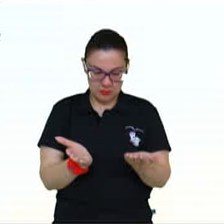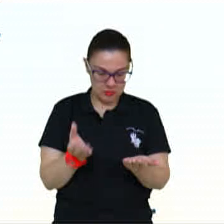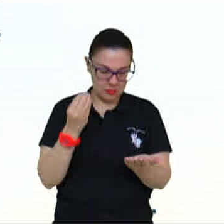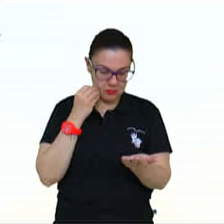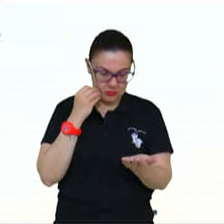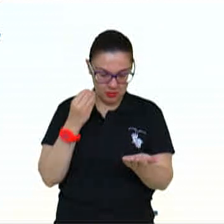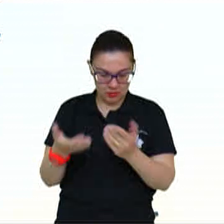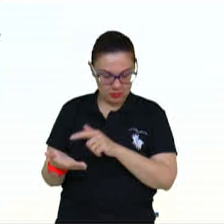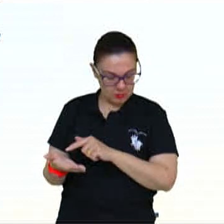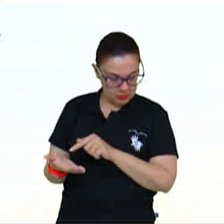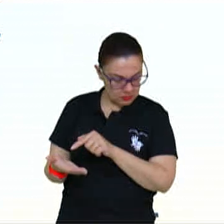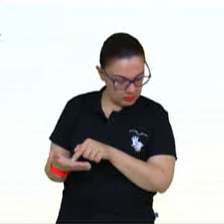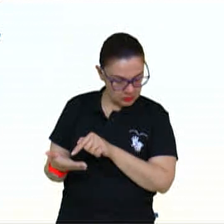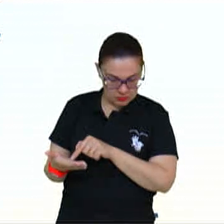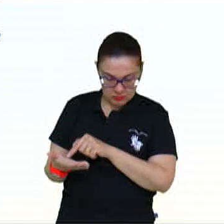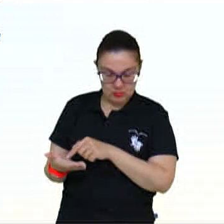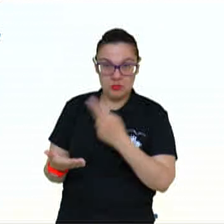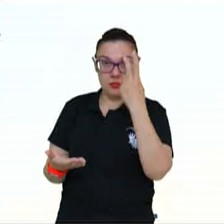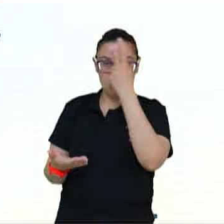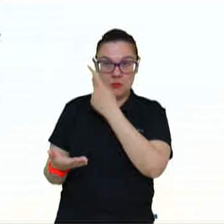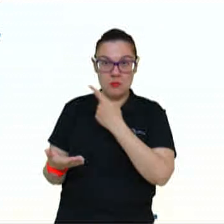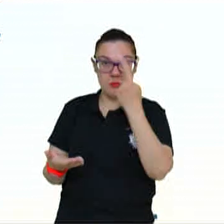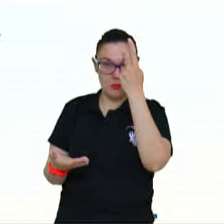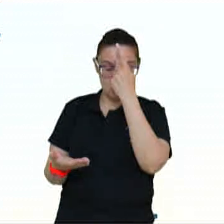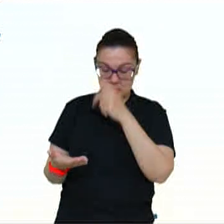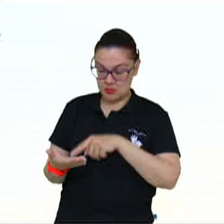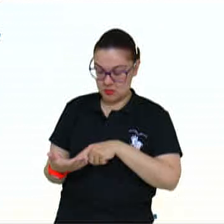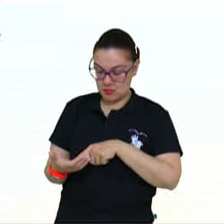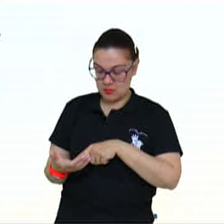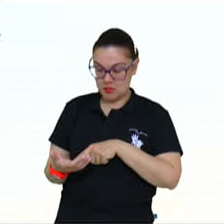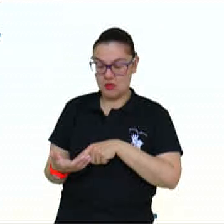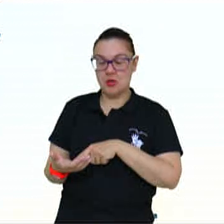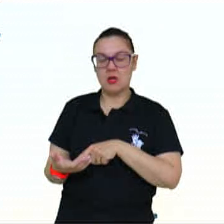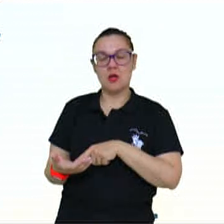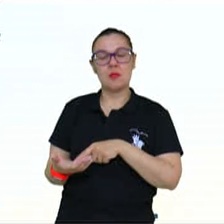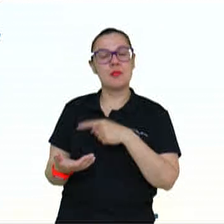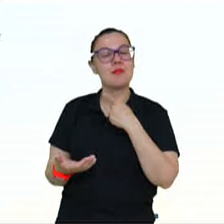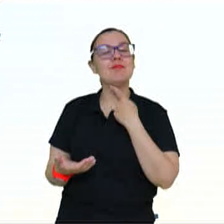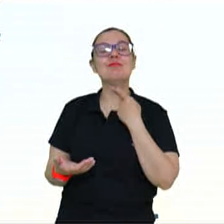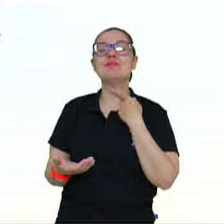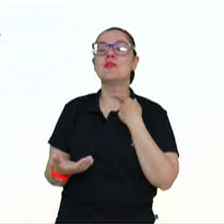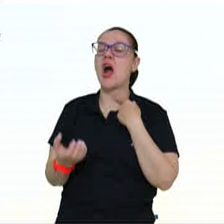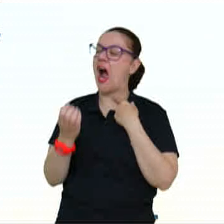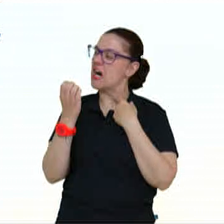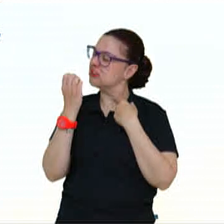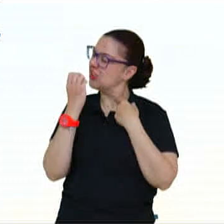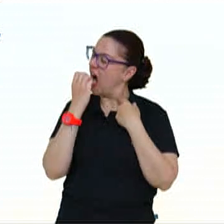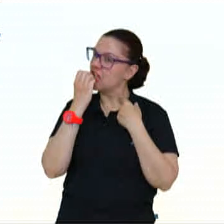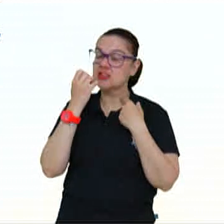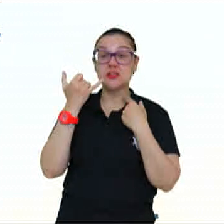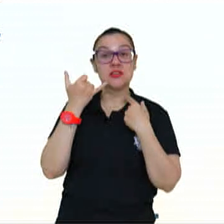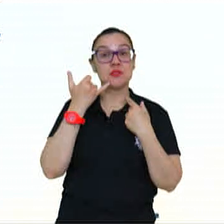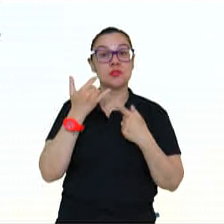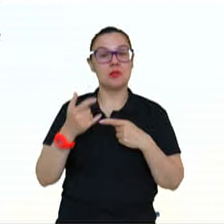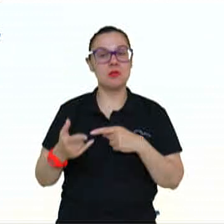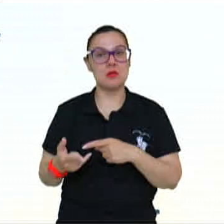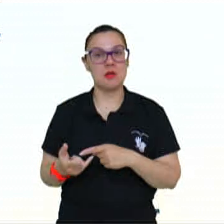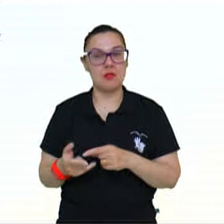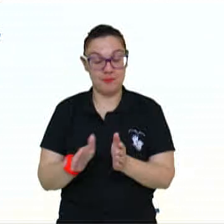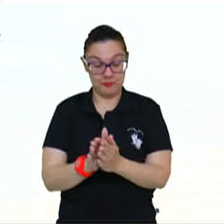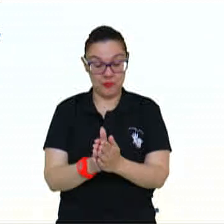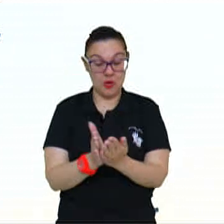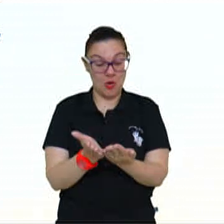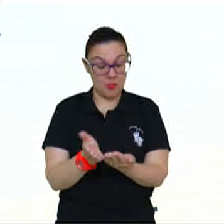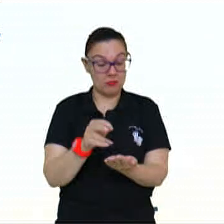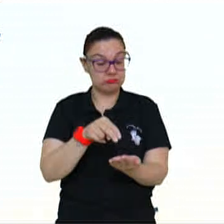as funções. 2 horas depois, eu estava prestes a roer o aparelho. O manual tentava prever todas